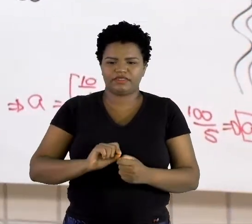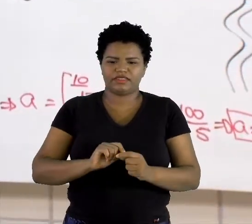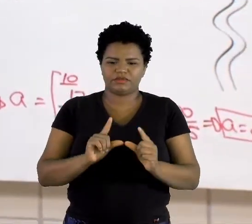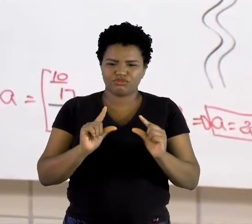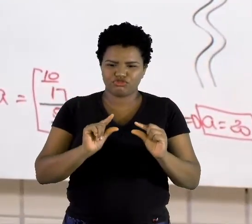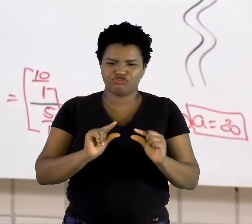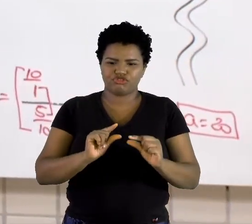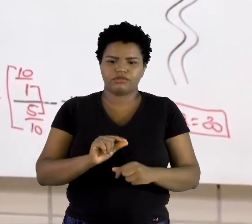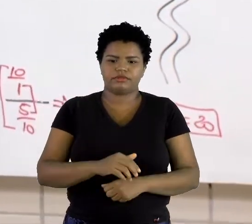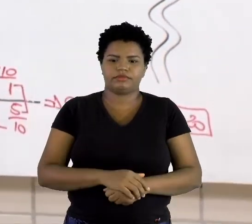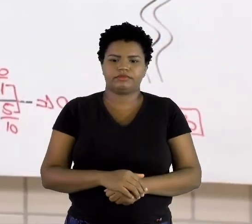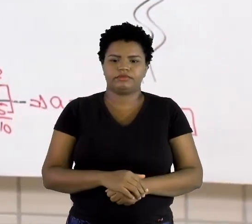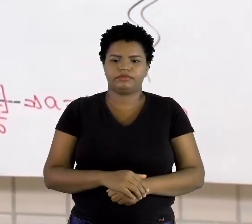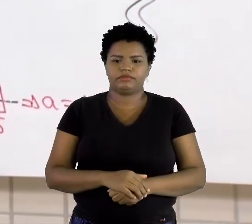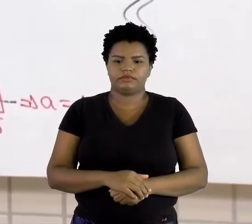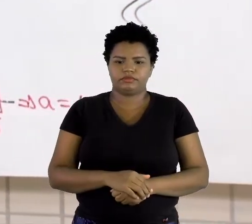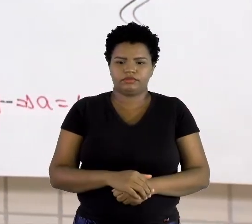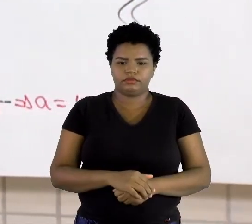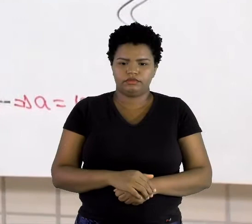hein?